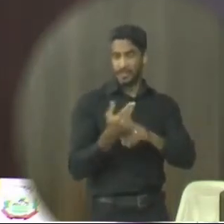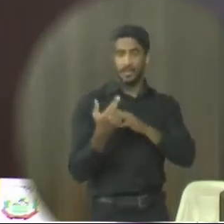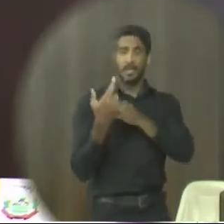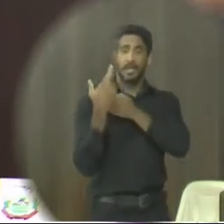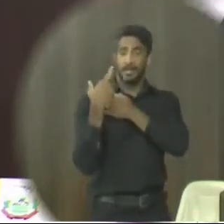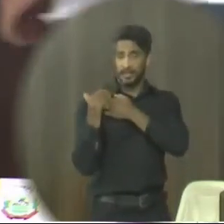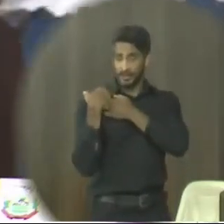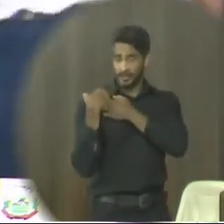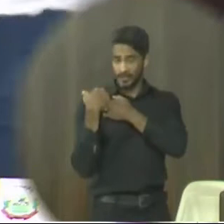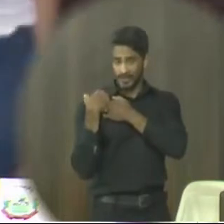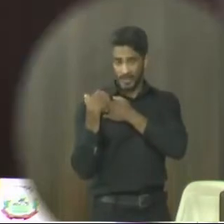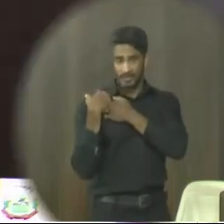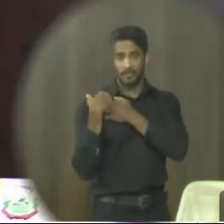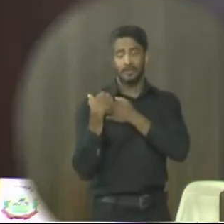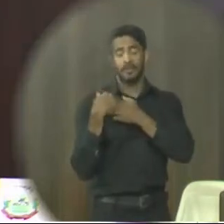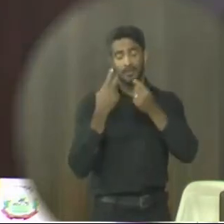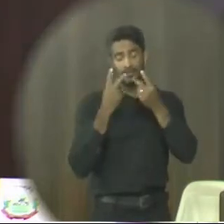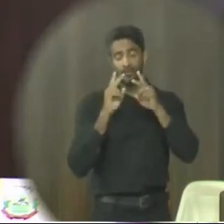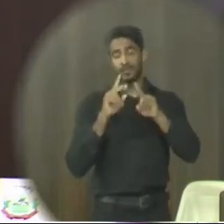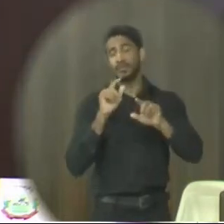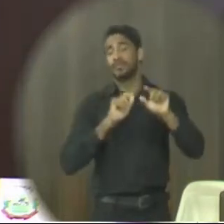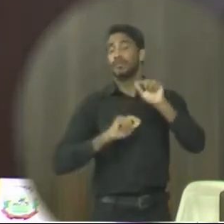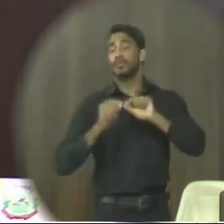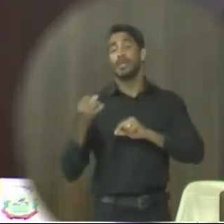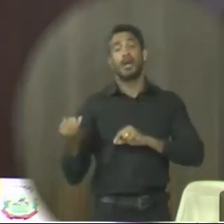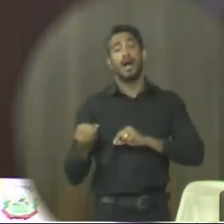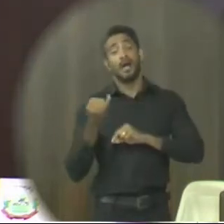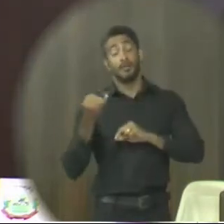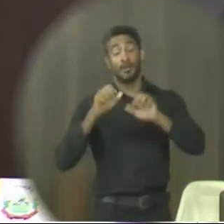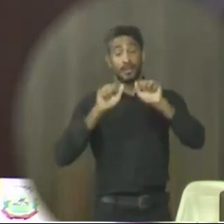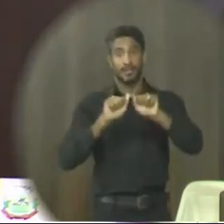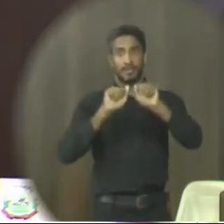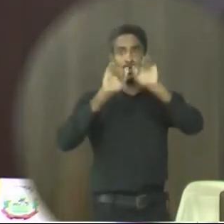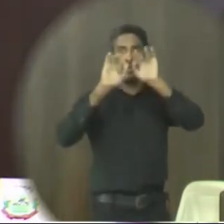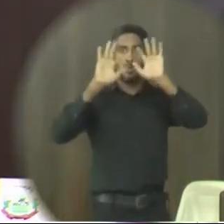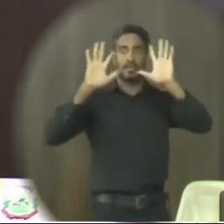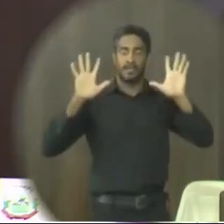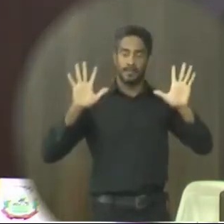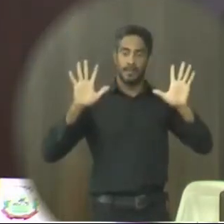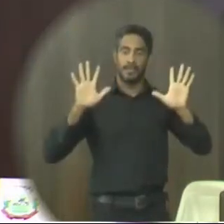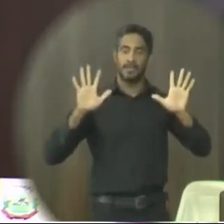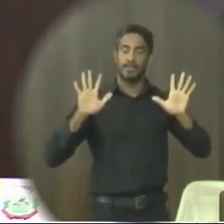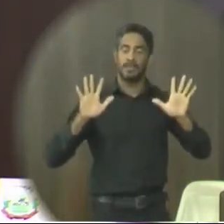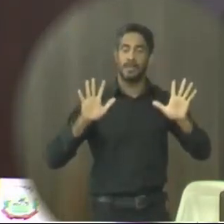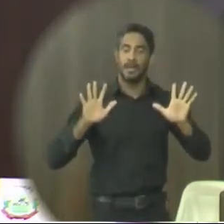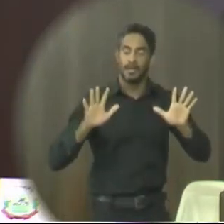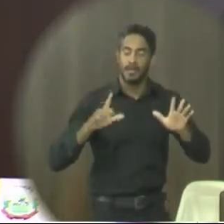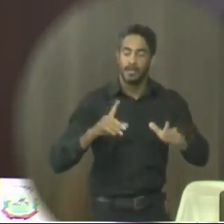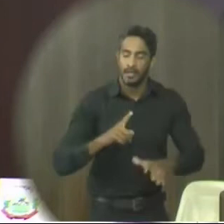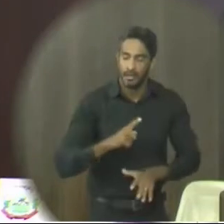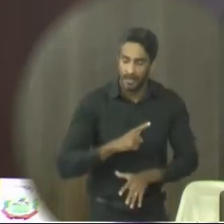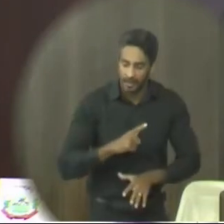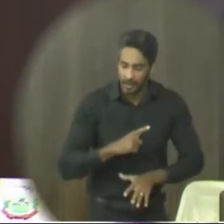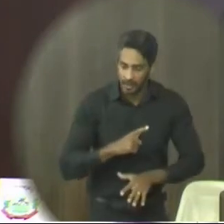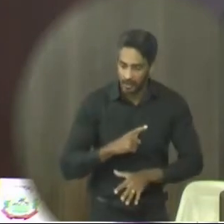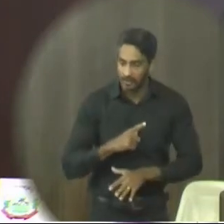responsável, tendo em vista a importância da transparência no que se concerne